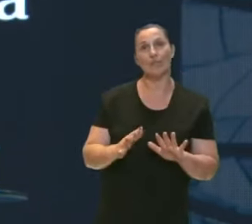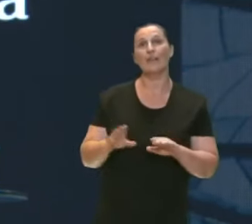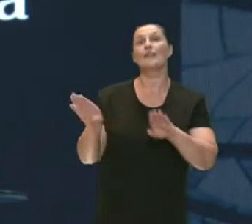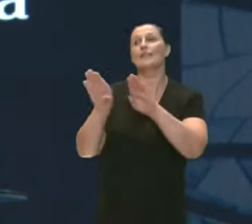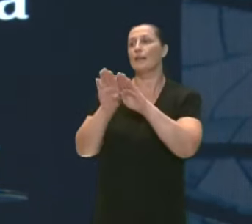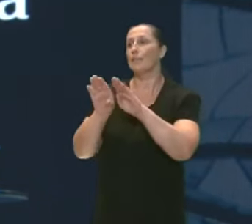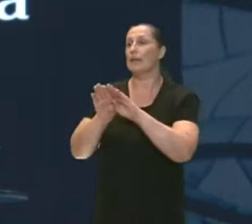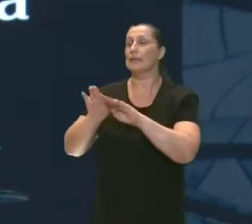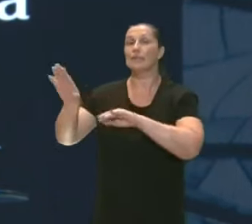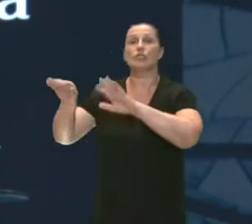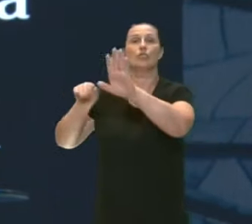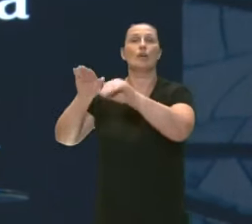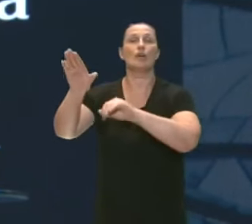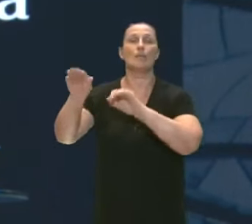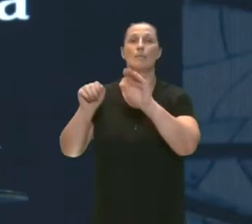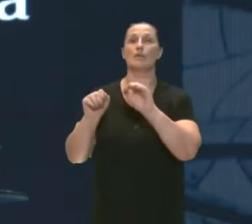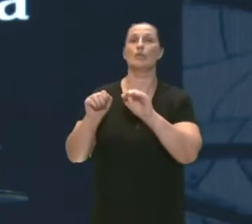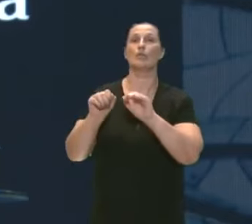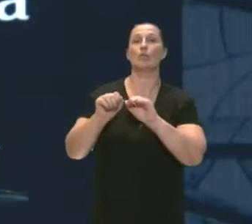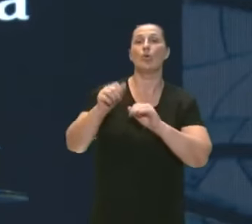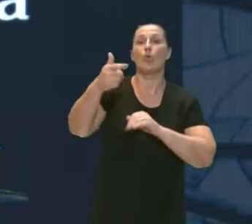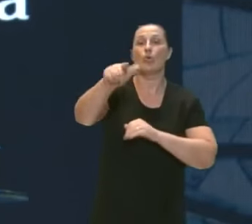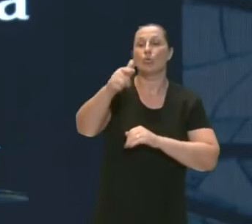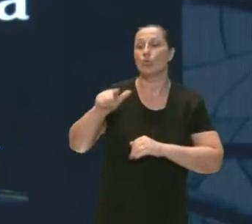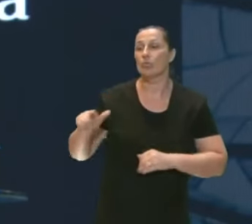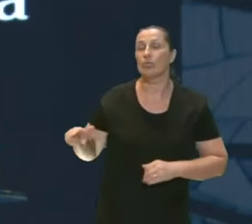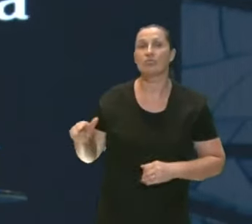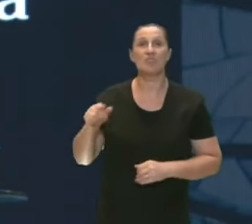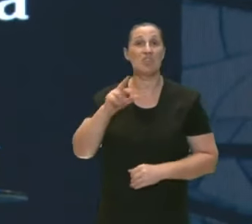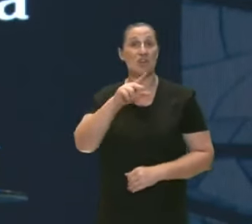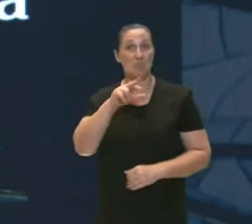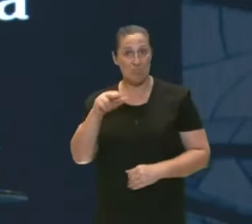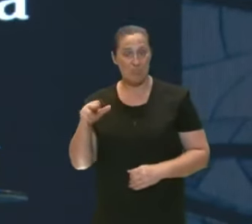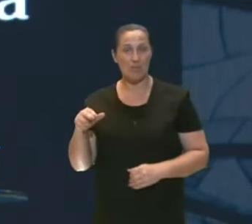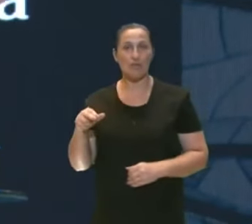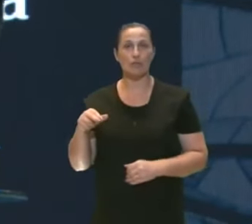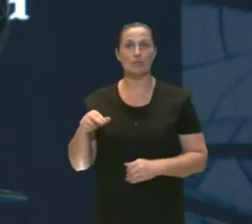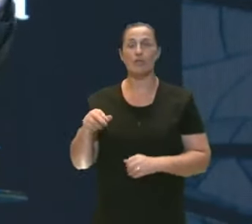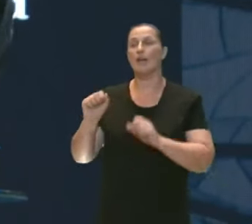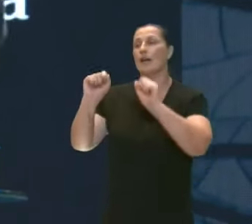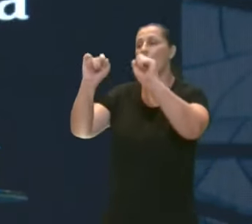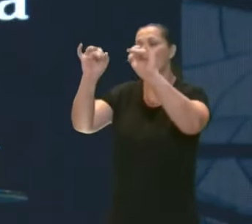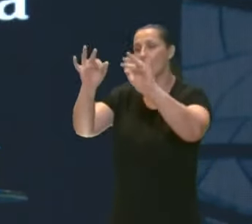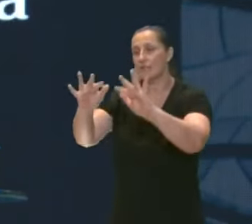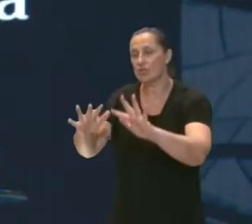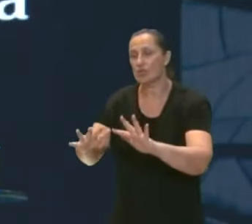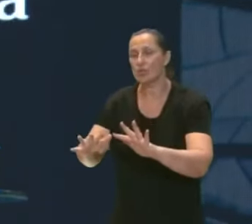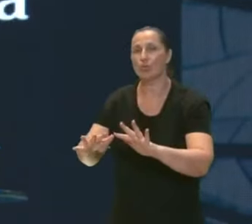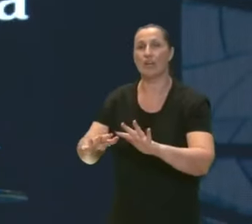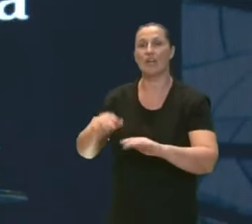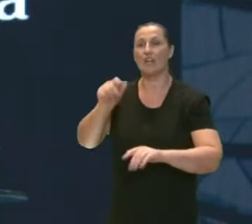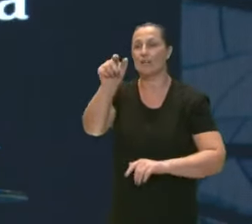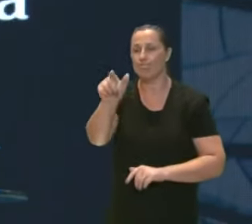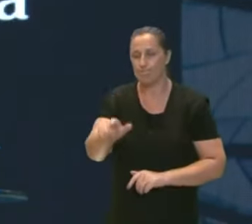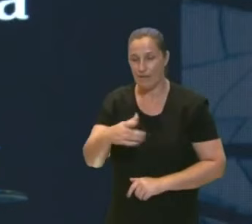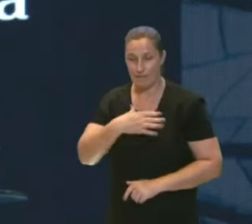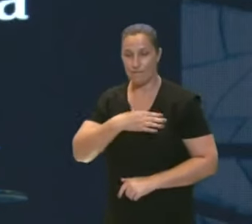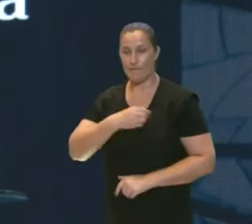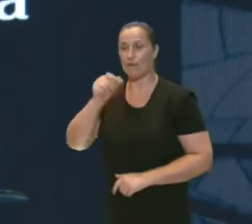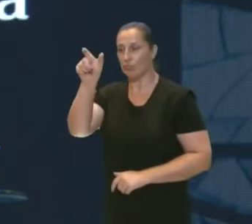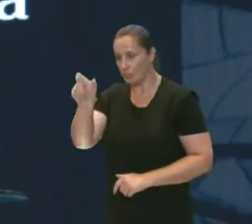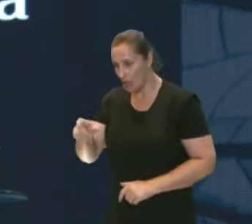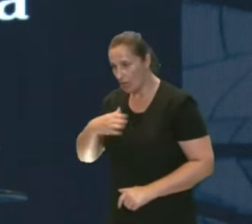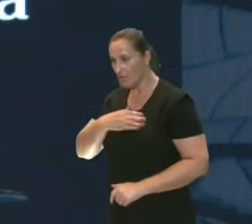outros irmãos, já velhinho na cama, sem forças, e ele abençoa filho por filho. E